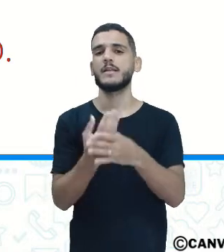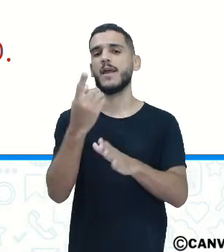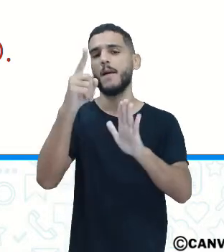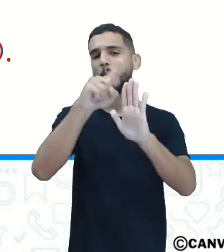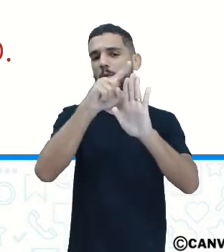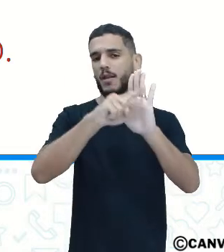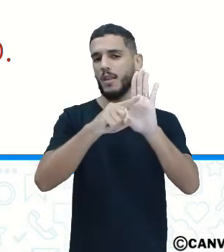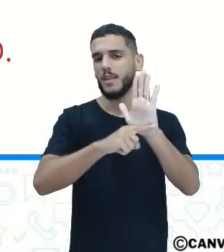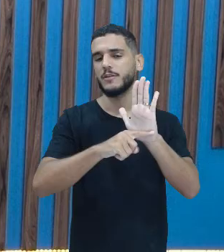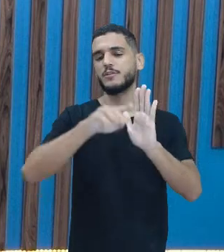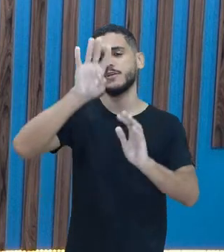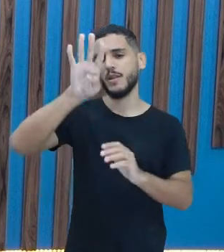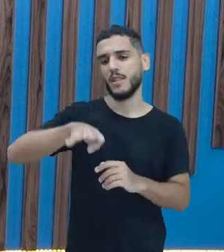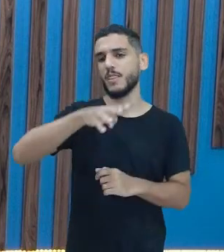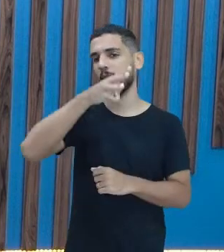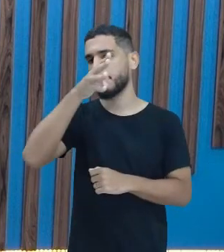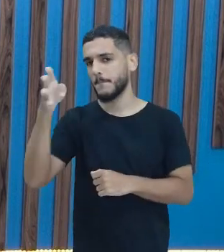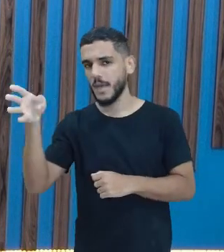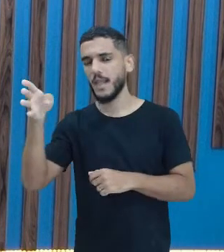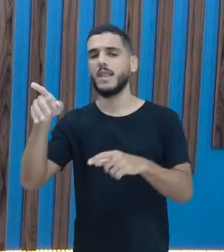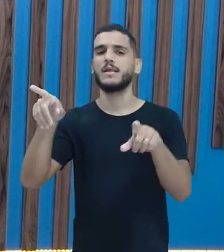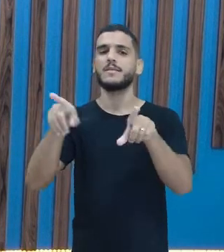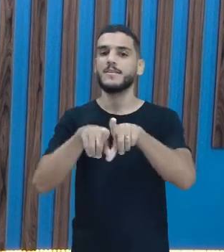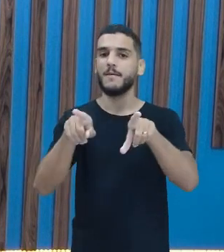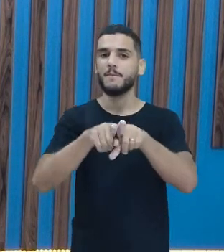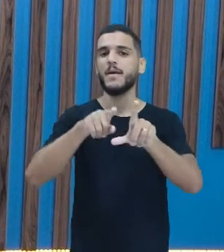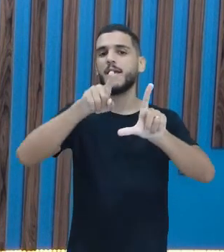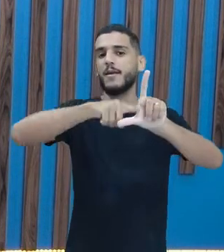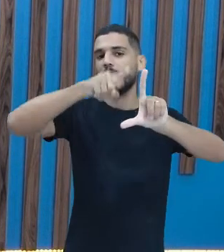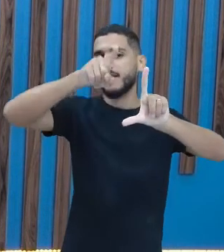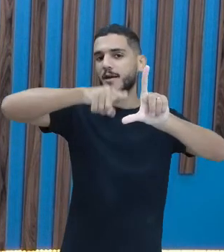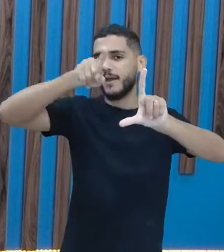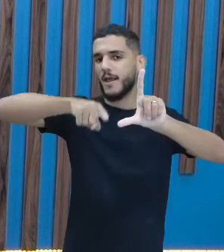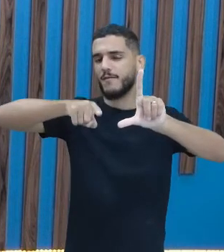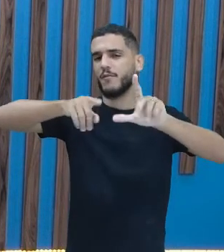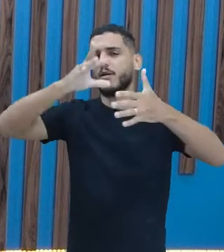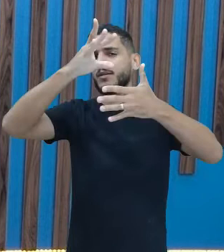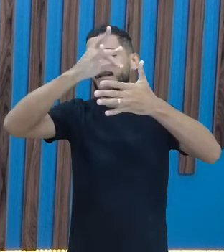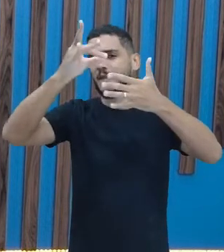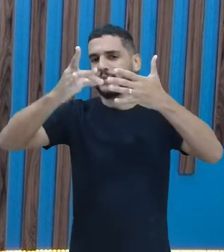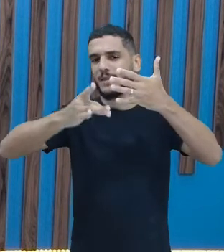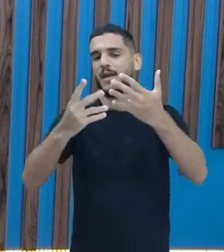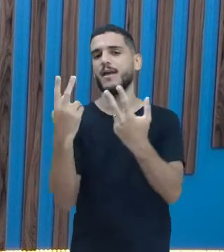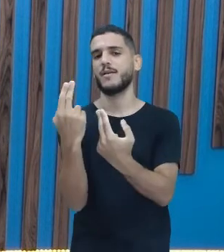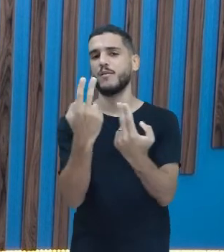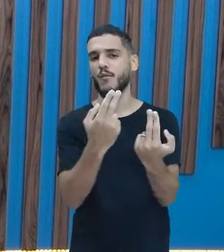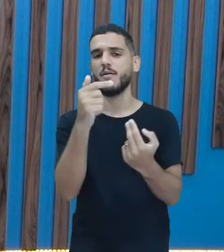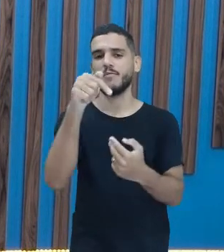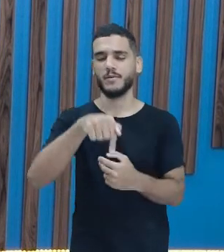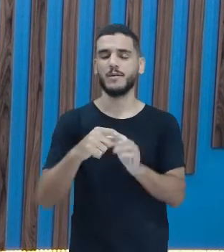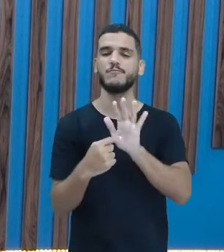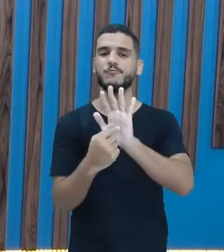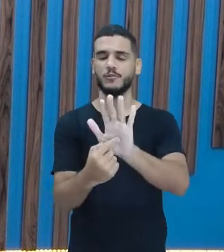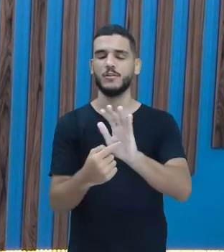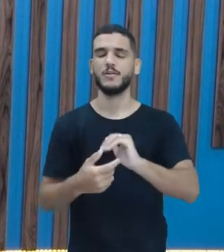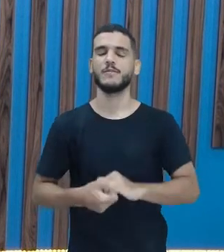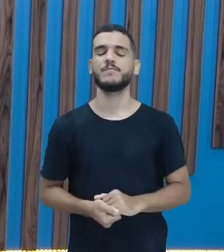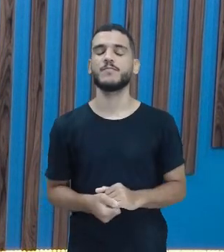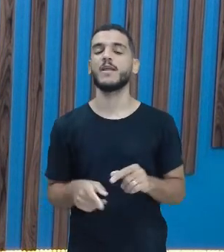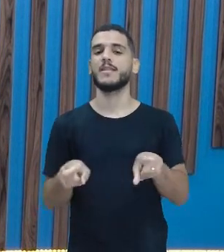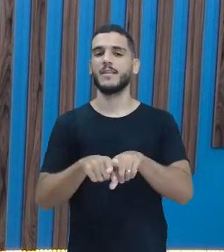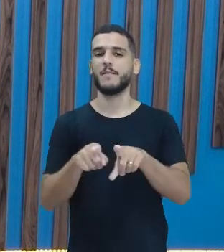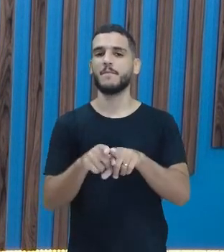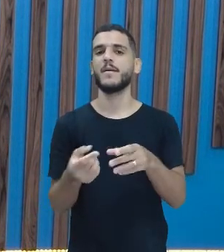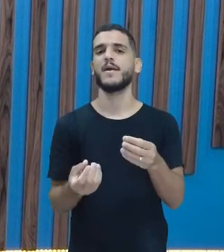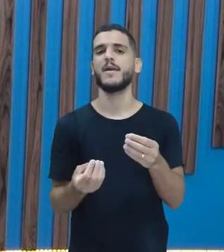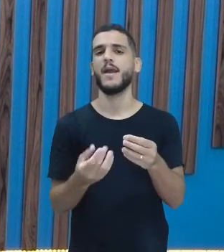tabela e um gráfico. Lembrando dos detalhes que eu coloquei quando eu fiz aqui, inclusive o nome da tabela e do gráfico e a fonte de onde